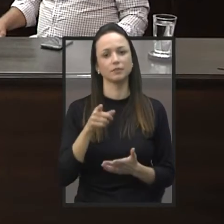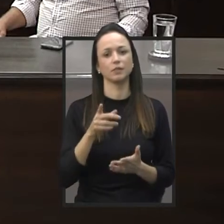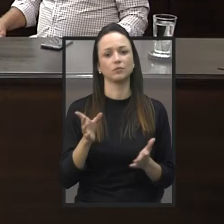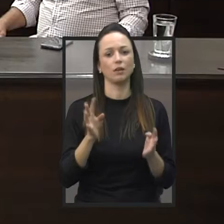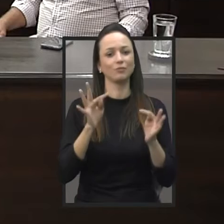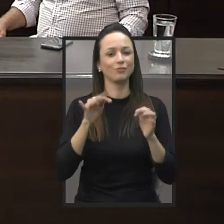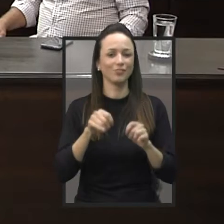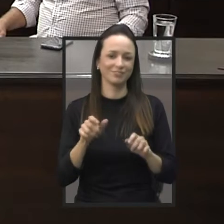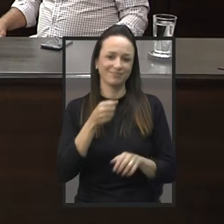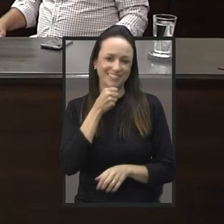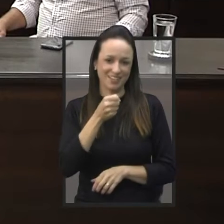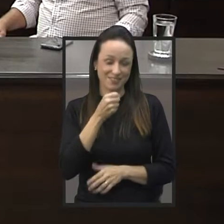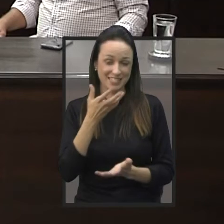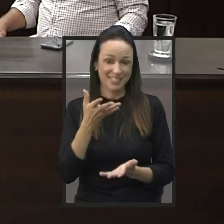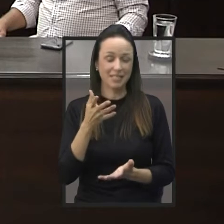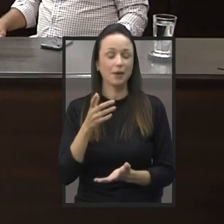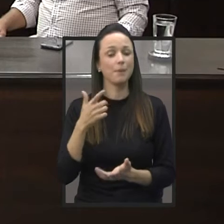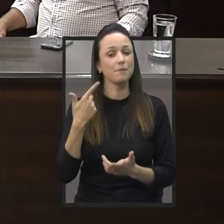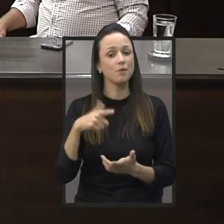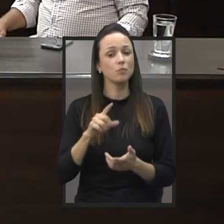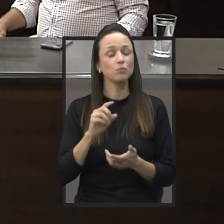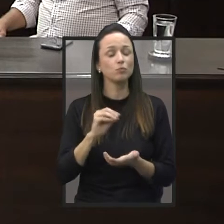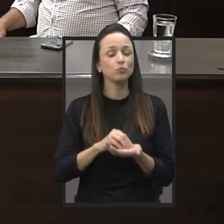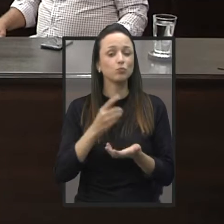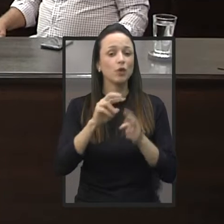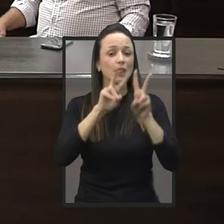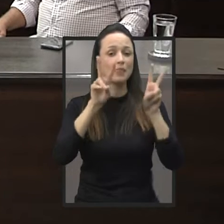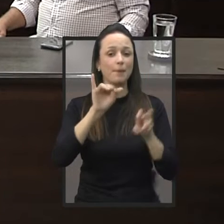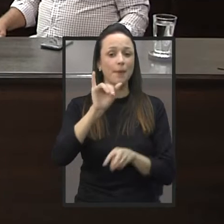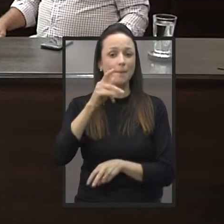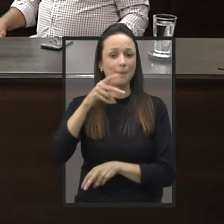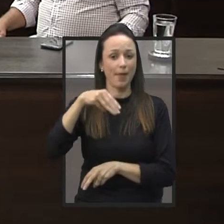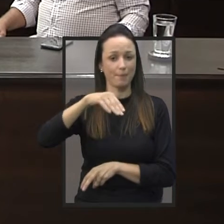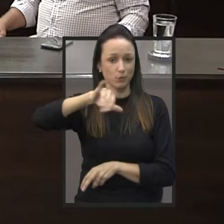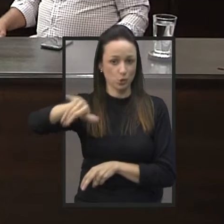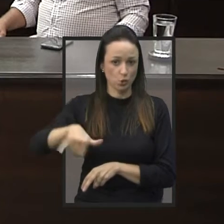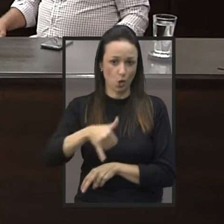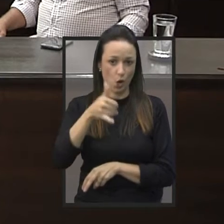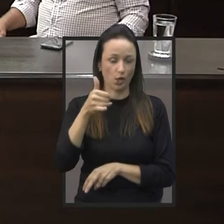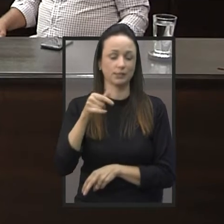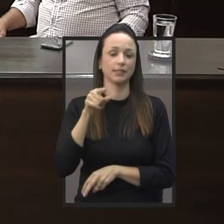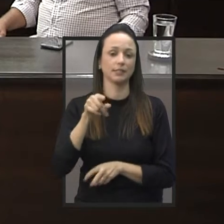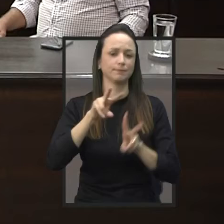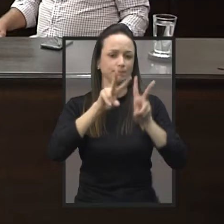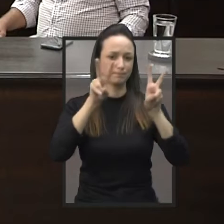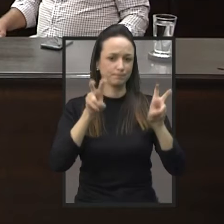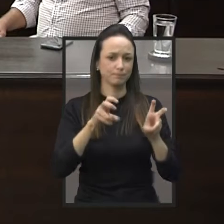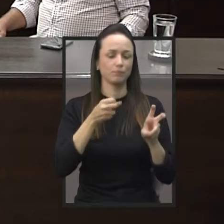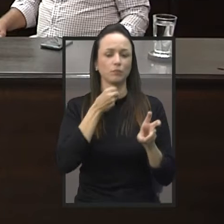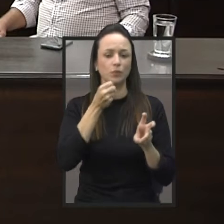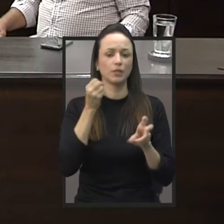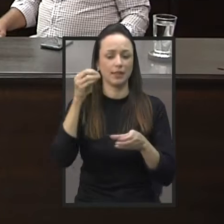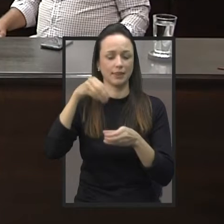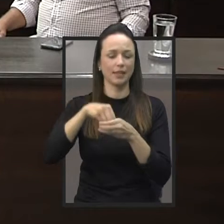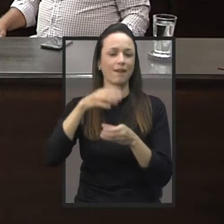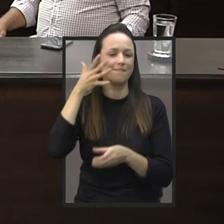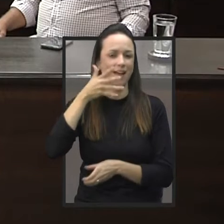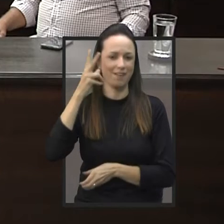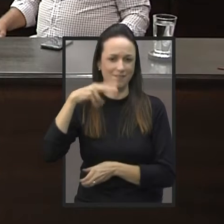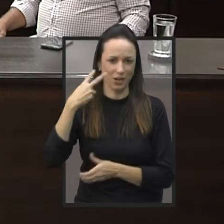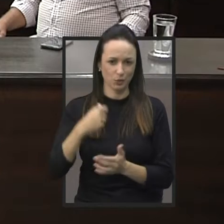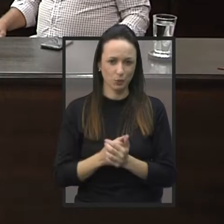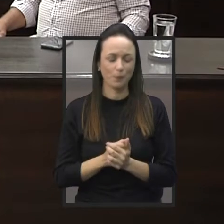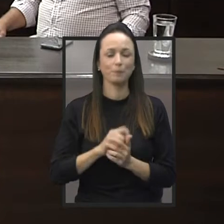entrevista, mas não podemos deixar de falar sobre o IPMJ. Foi assunto na nossa última entrevista dentro do Fala Vereador,